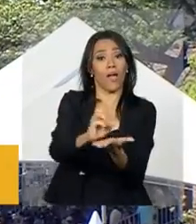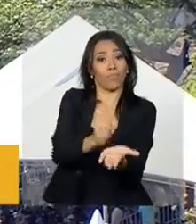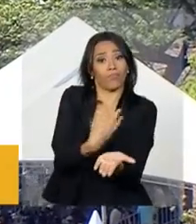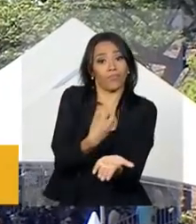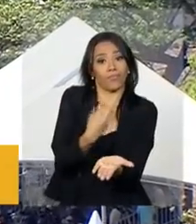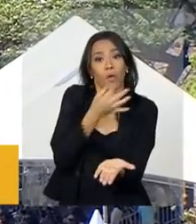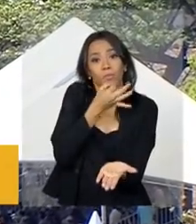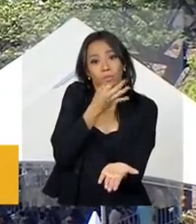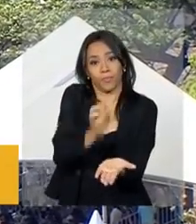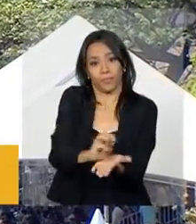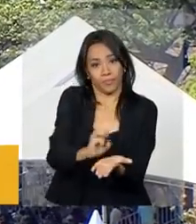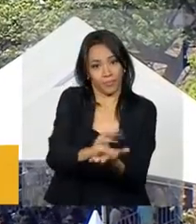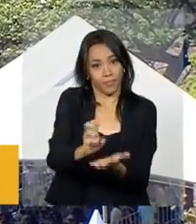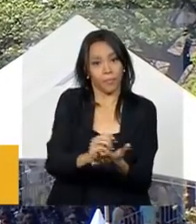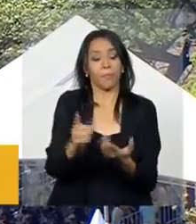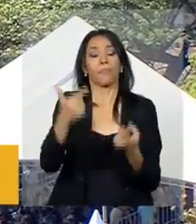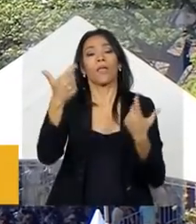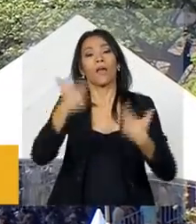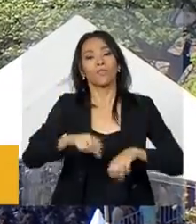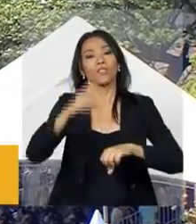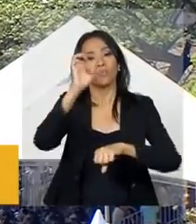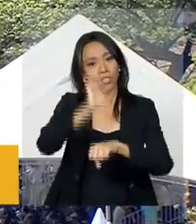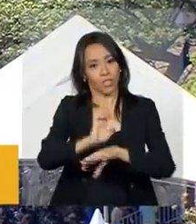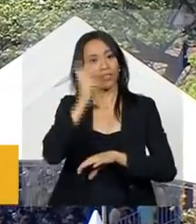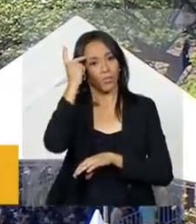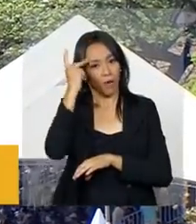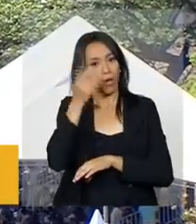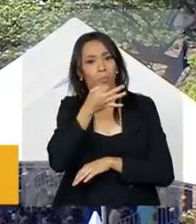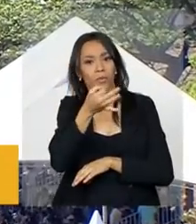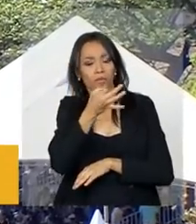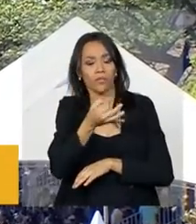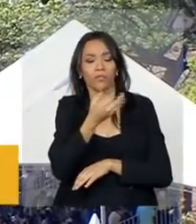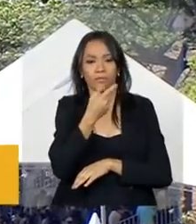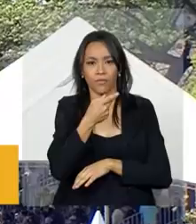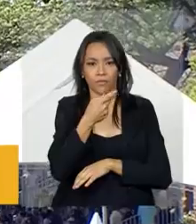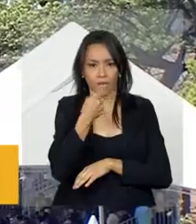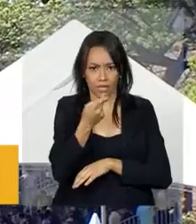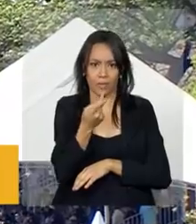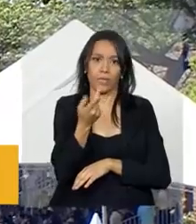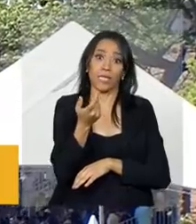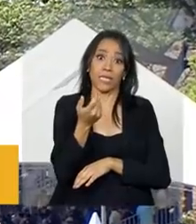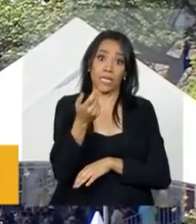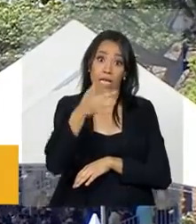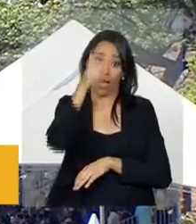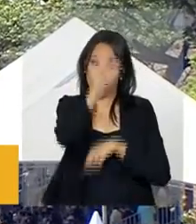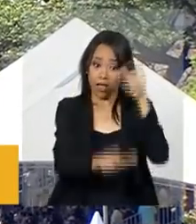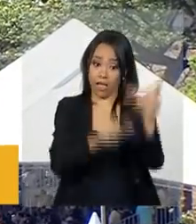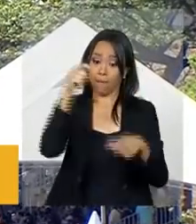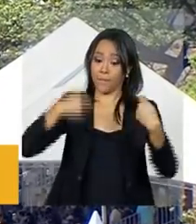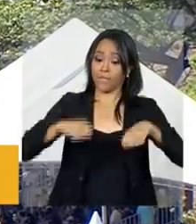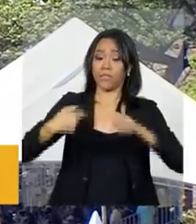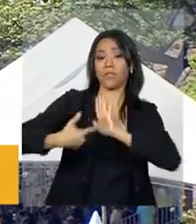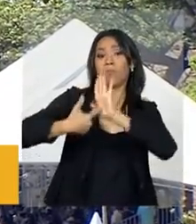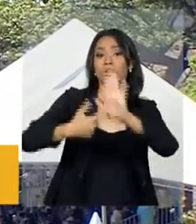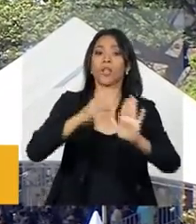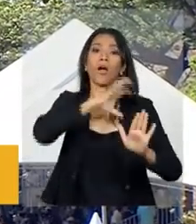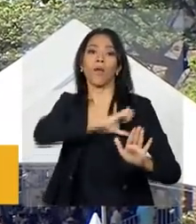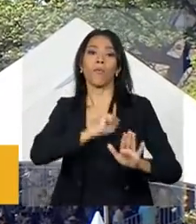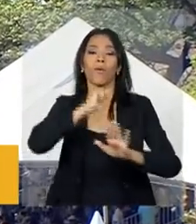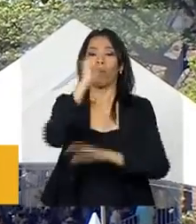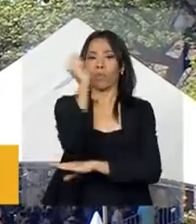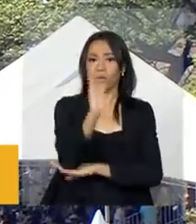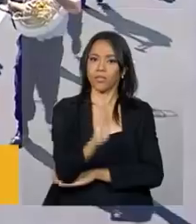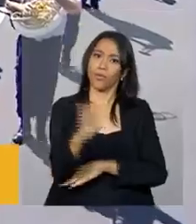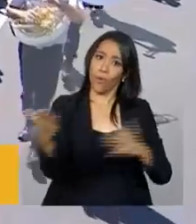Reile Nagmo, de Piracicaba, São Paulo, diz pelo WhatsApp que o brasileiro precisa mostrar o seu amor à pátria, principalmente hoje,